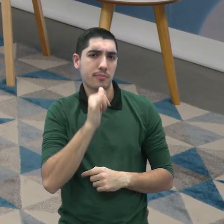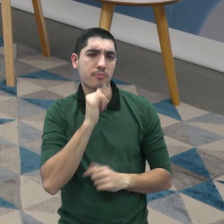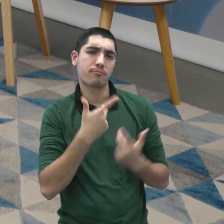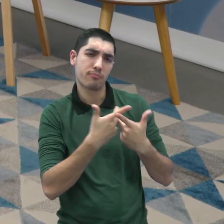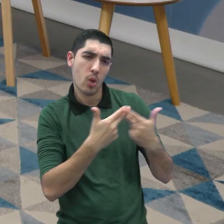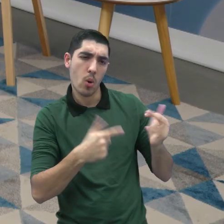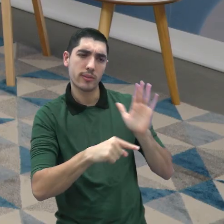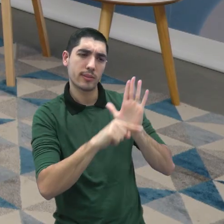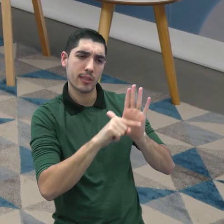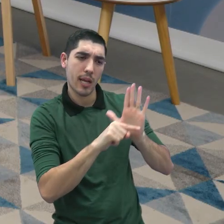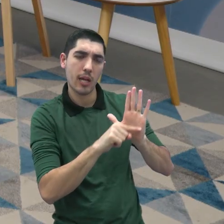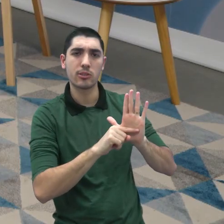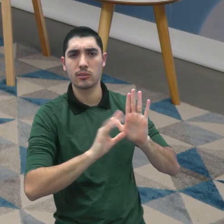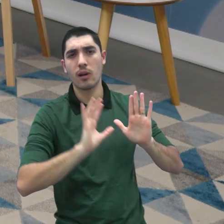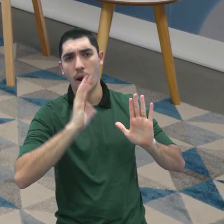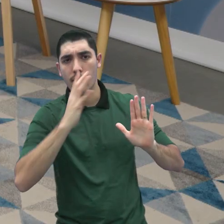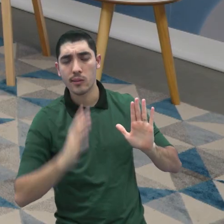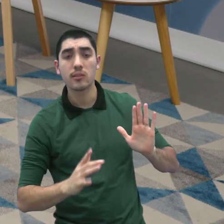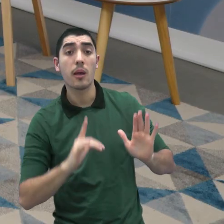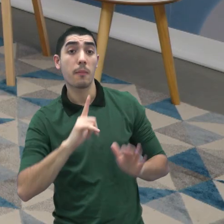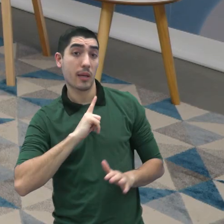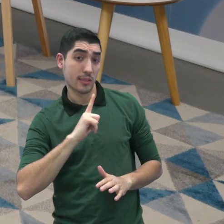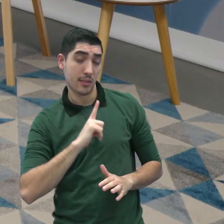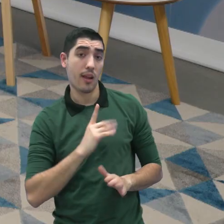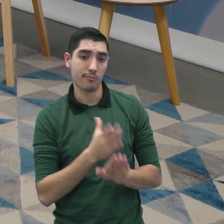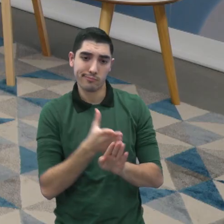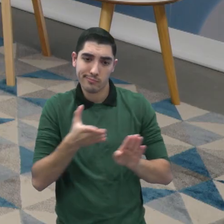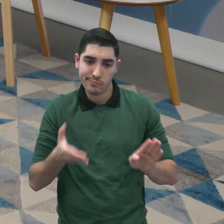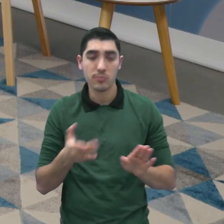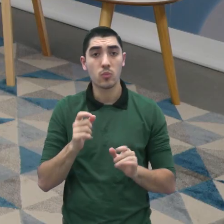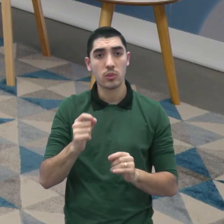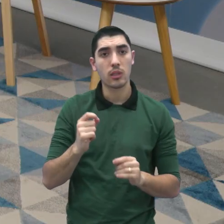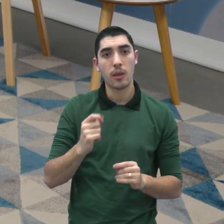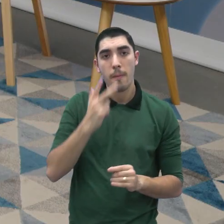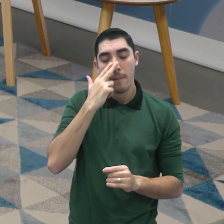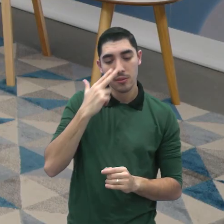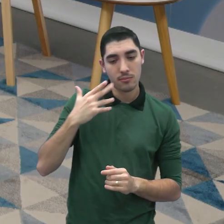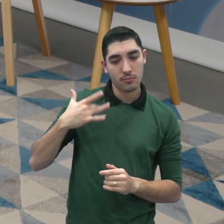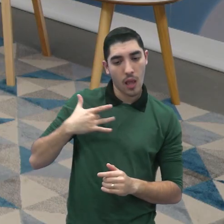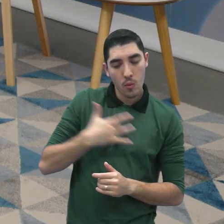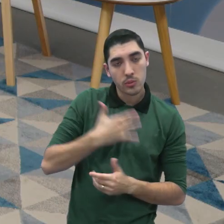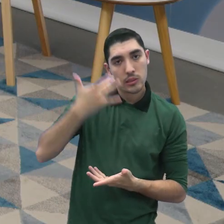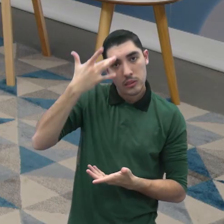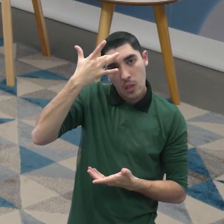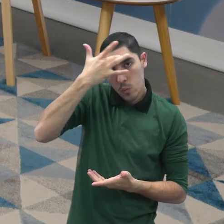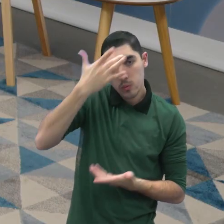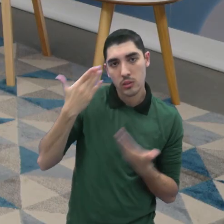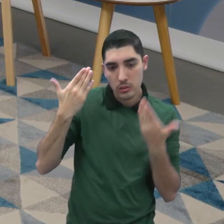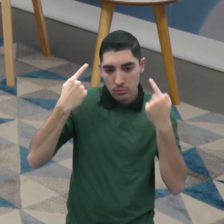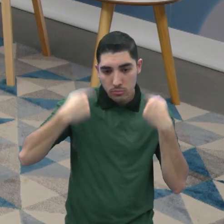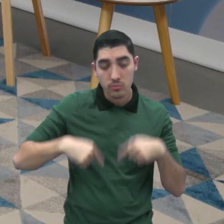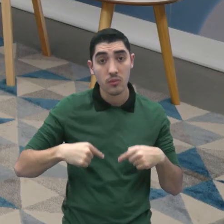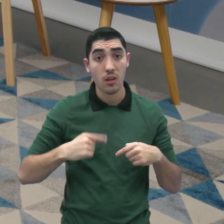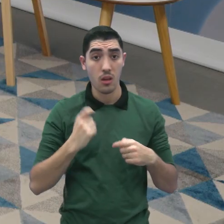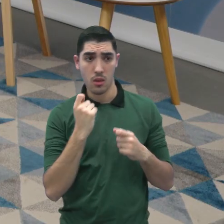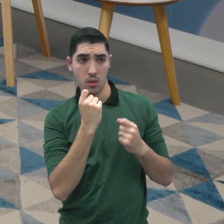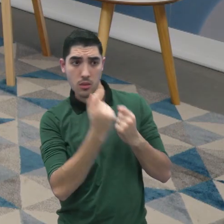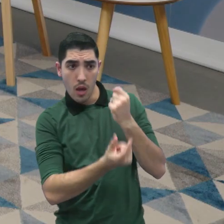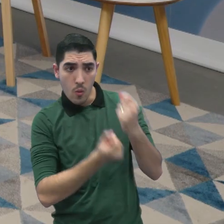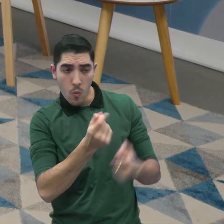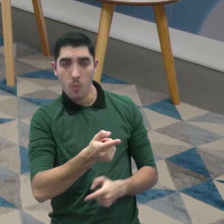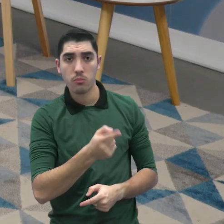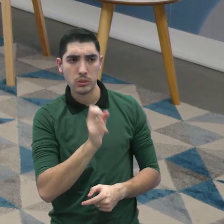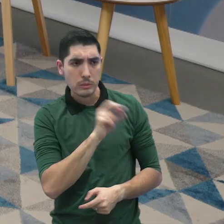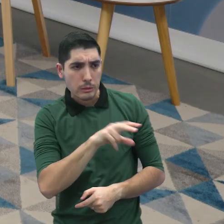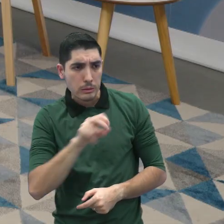daquelas que a gente já mencionou no programa de hoje, tem esse lado também, né, da saúde mesmo, e que em alguns casos, que a gente já